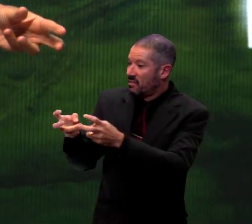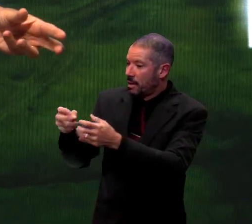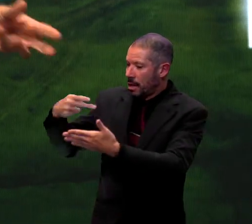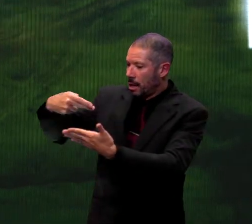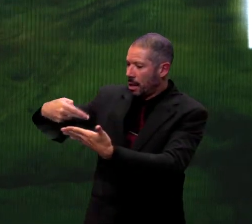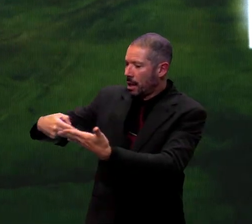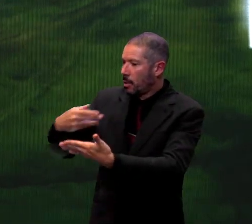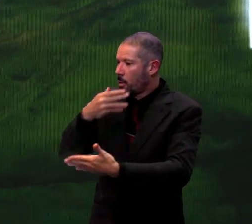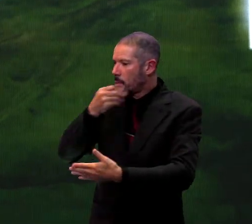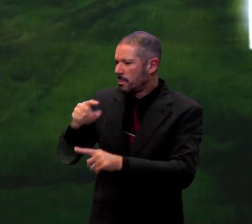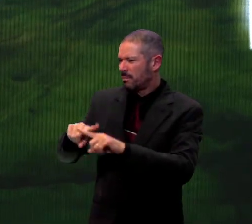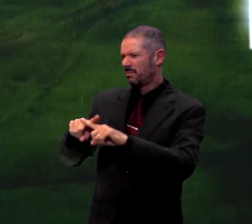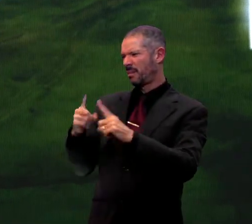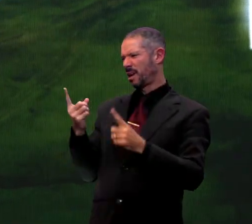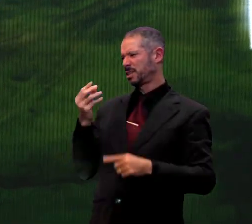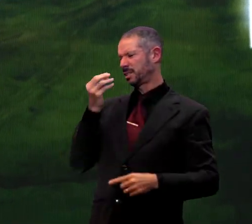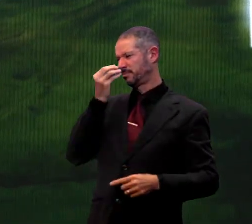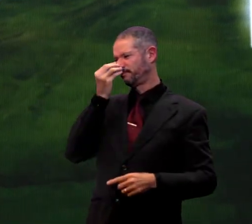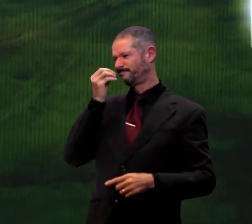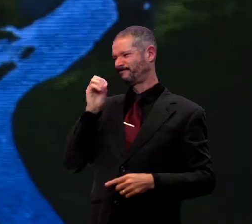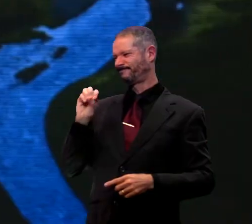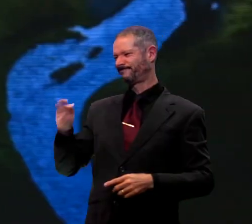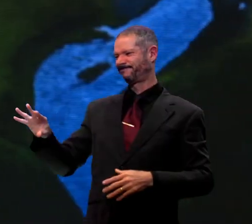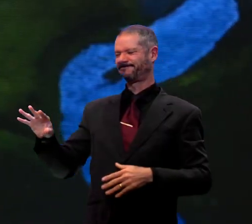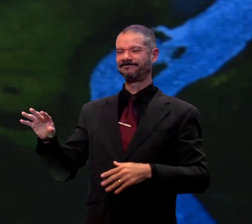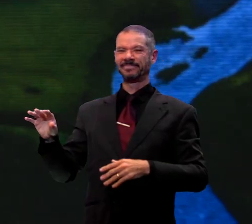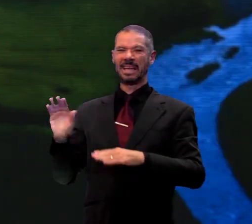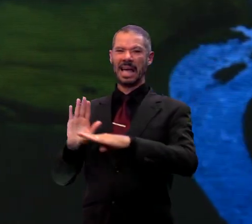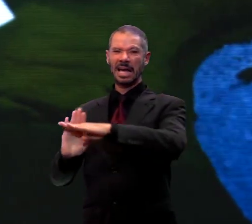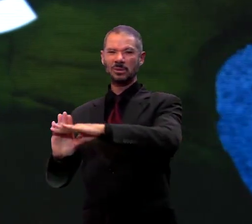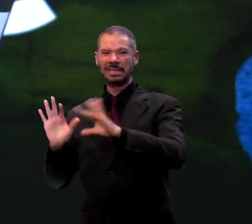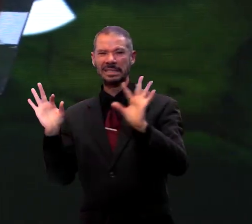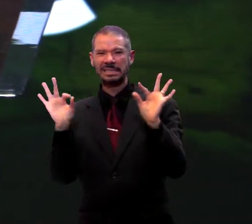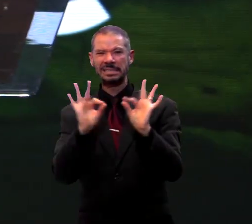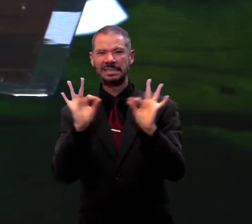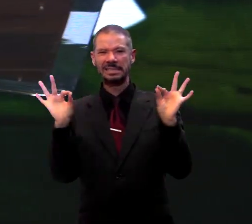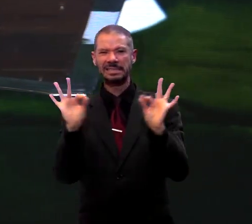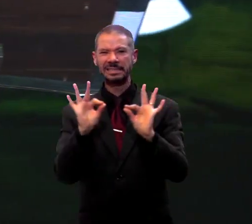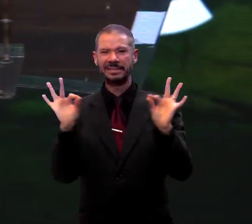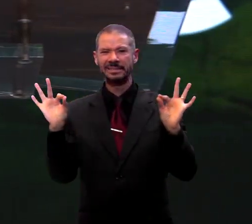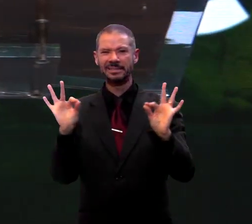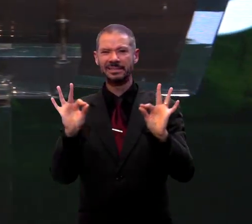homem, mas não tomam nenhuma providência.